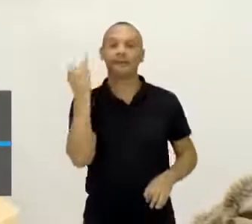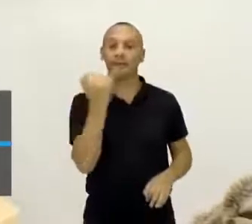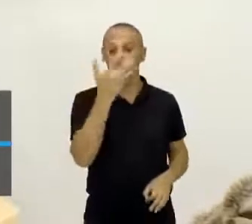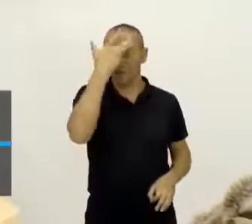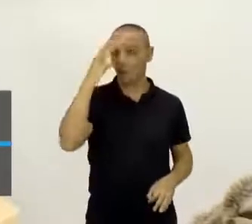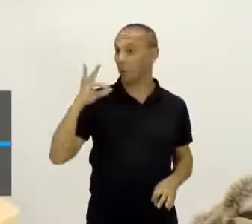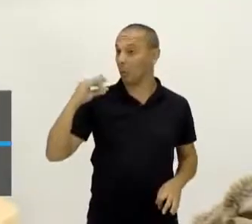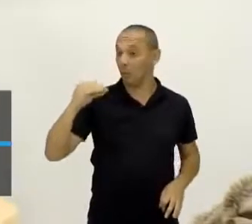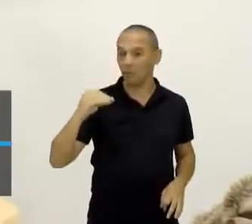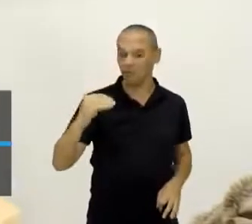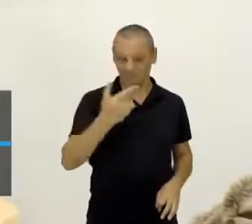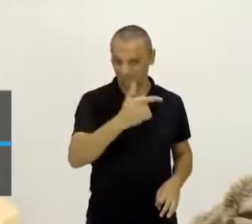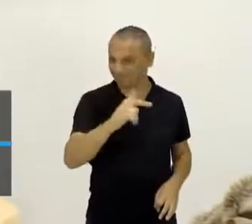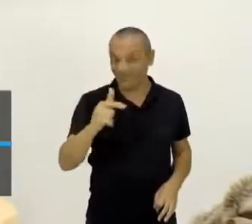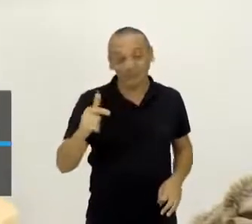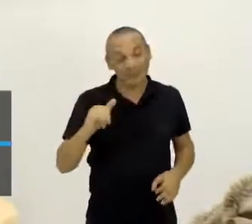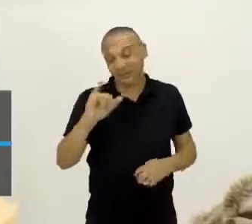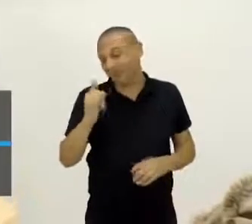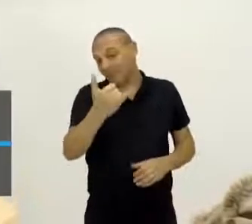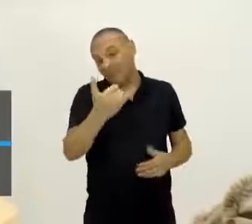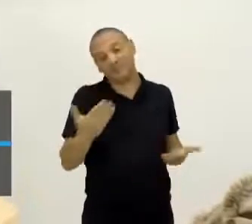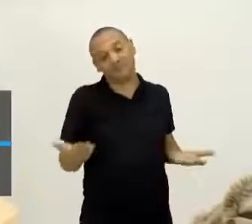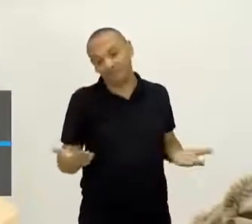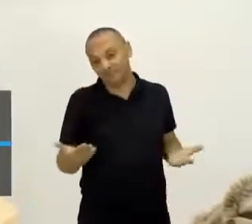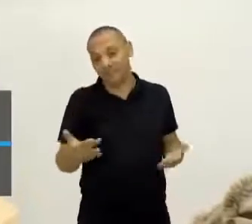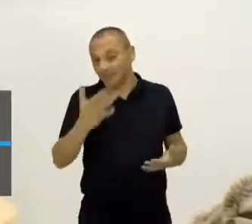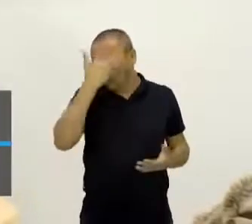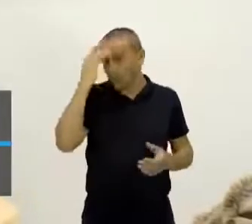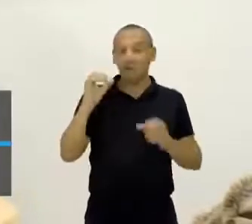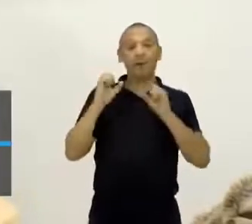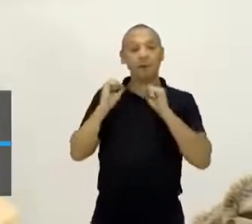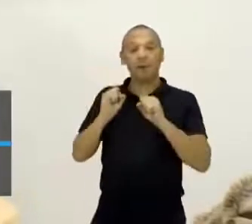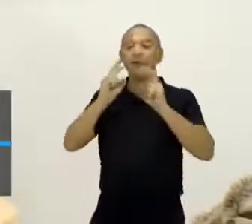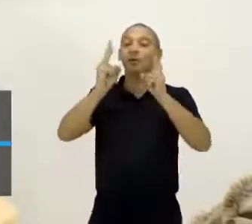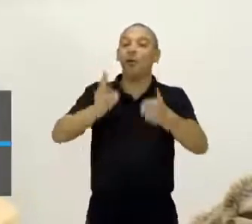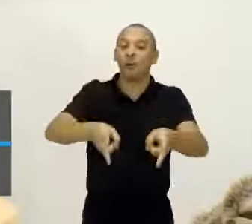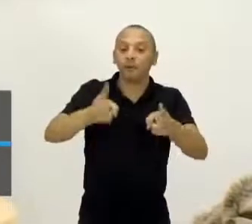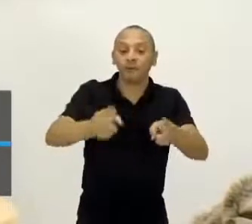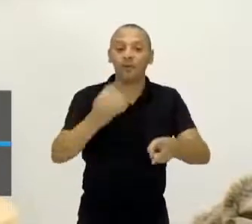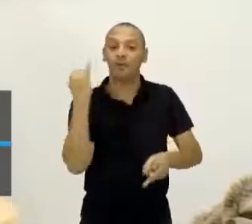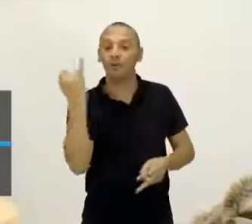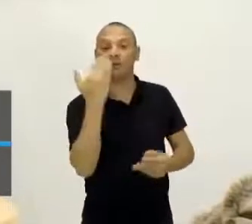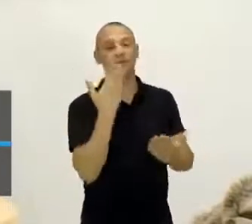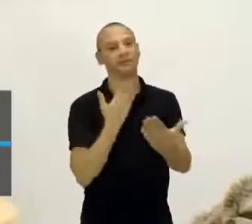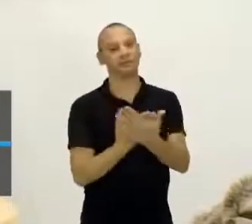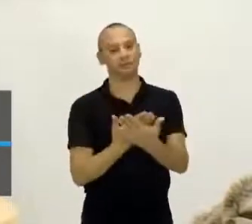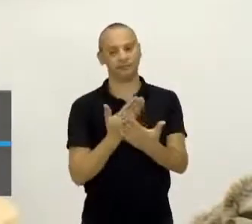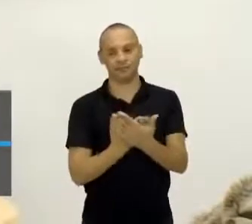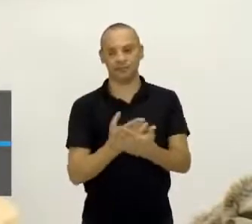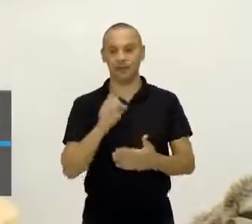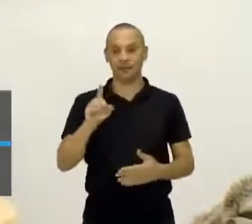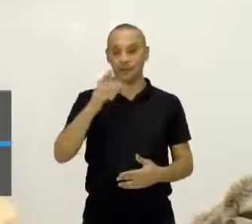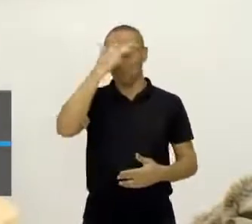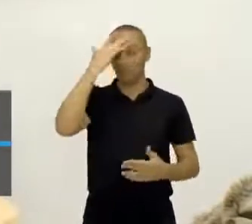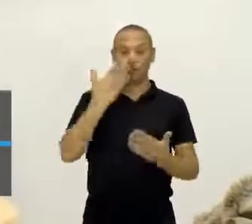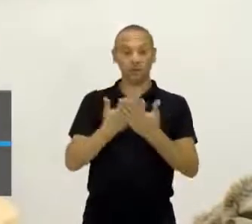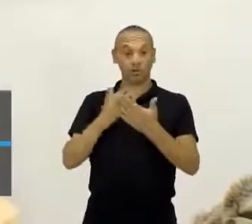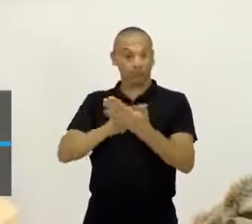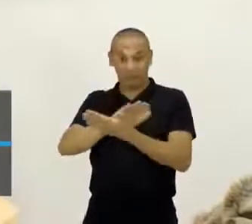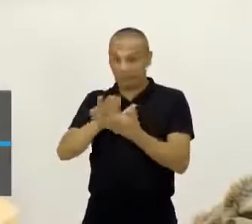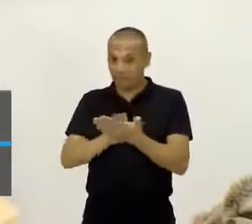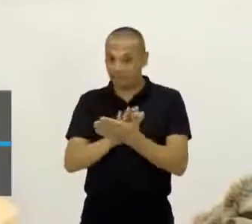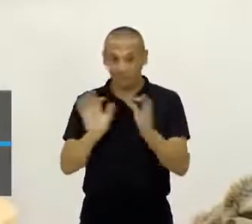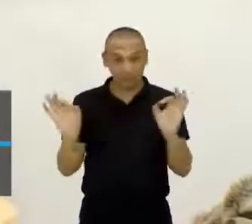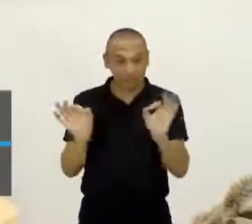então, a oportunidade, aqueles que podem, que continuem estudando. Porque aquele que não estudar, que achou que fez